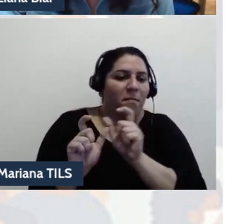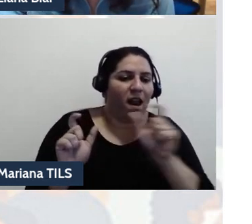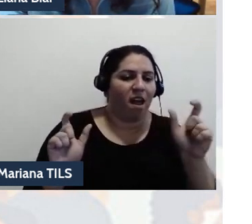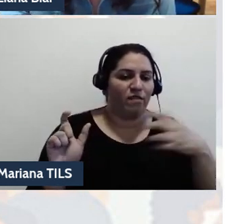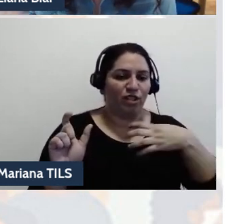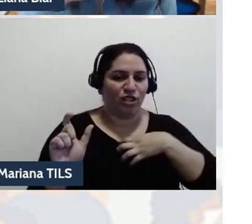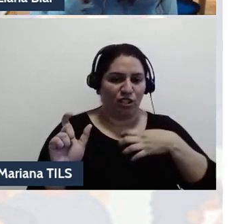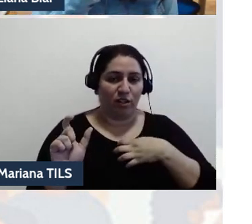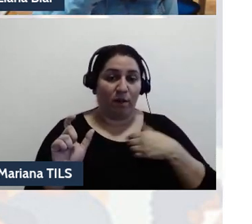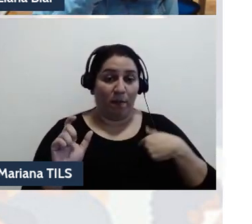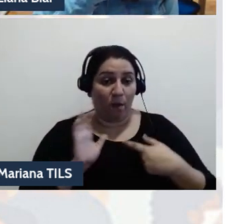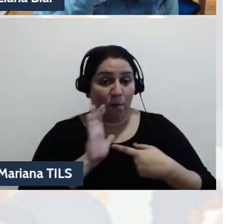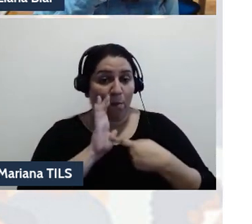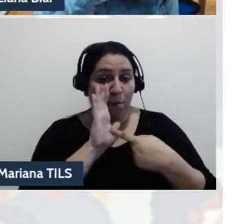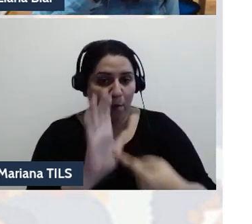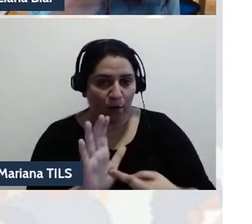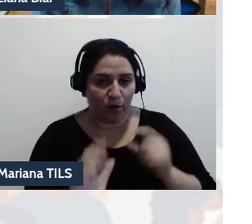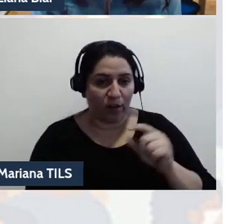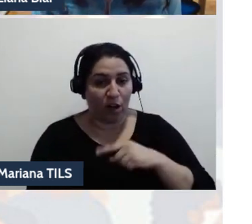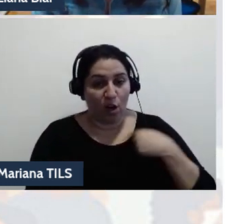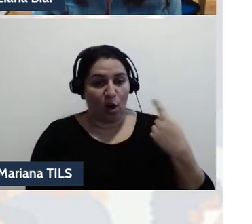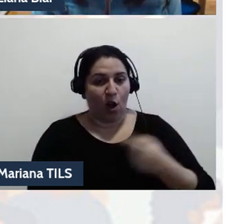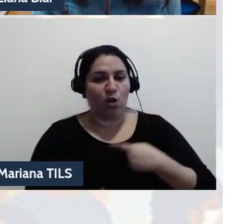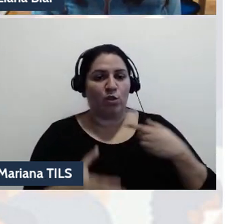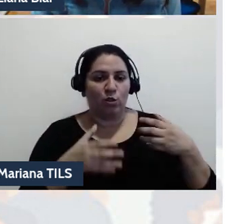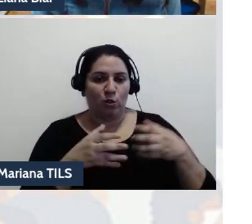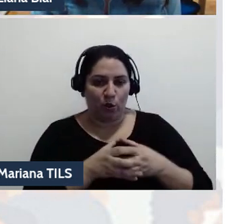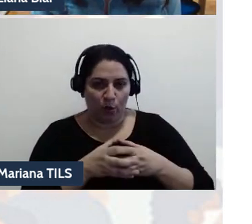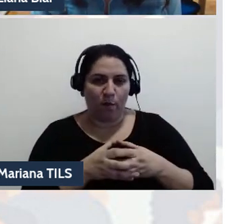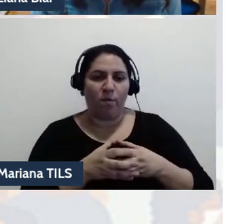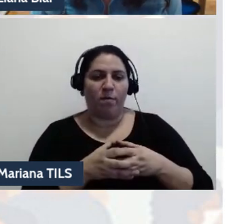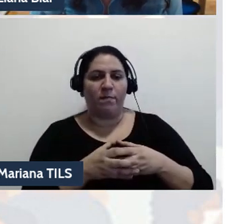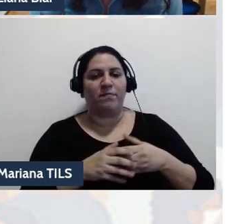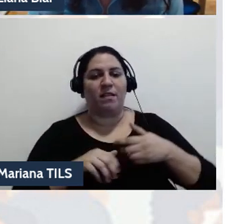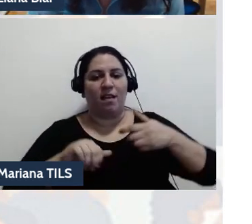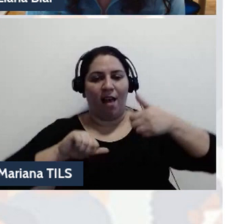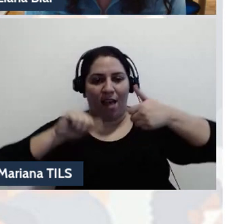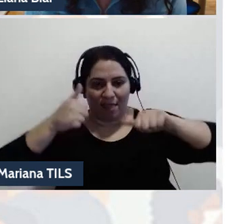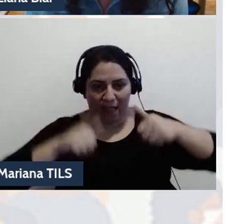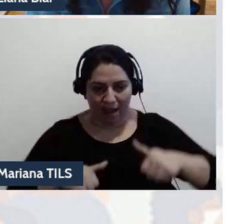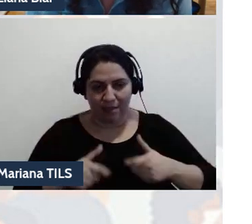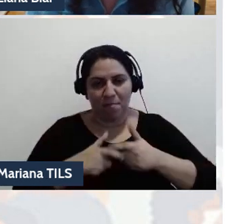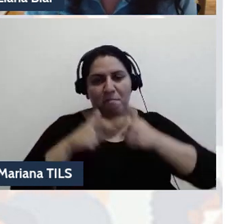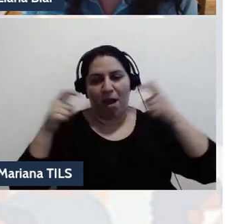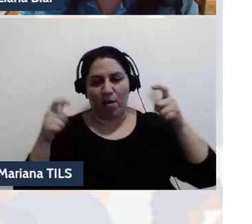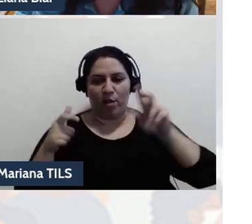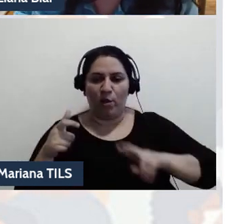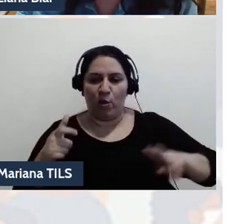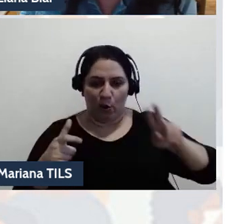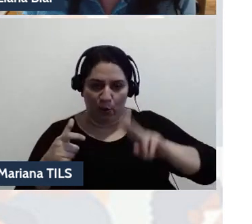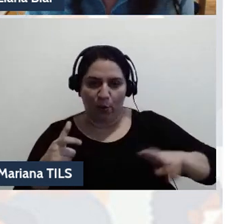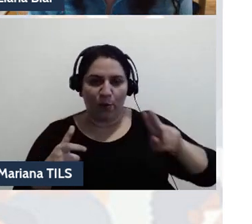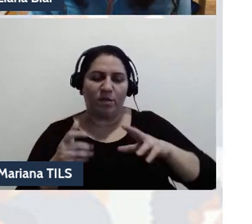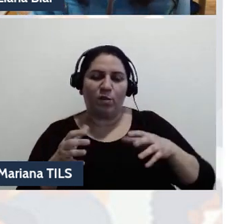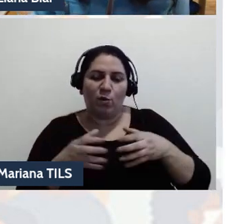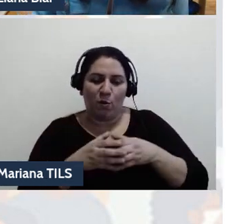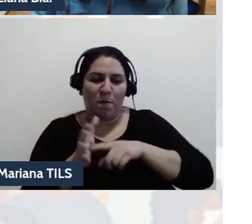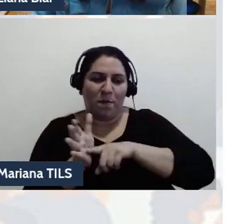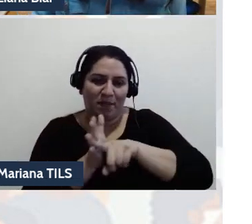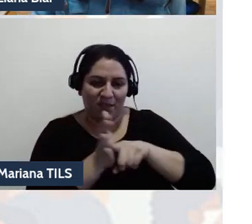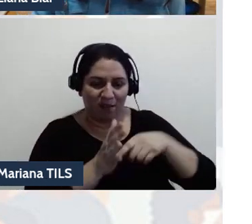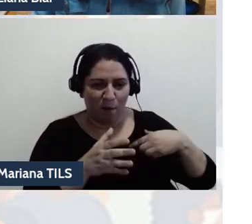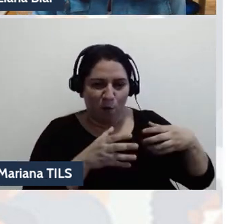vou mostrar para vocês é a maneira como a área de análise de narrativa em geral e o grupo de pesquisa, o NAVES